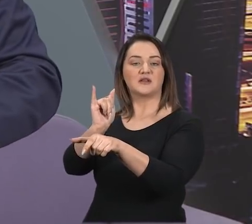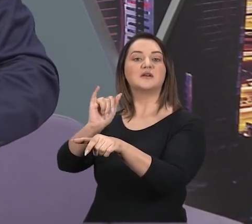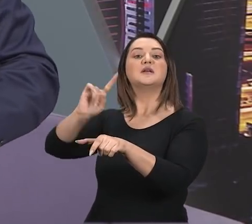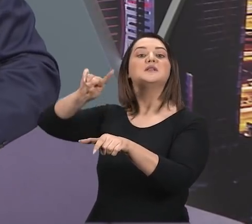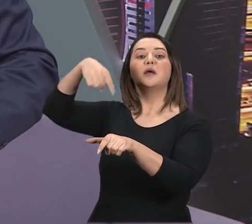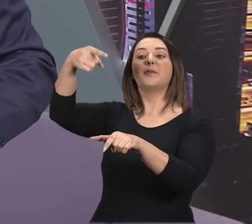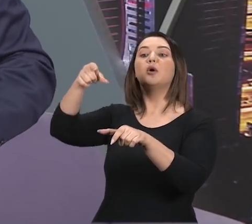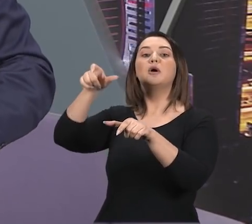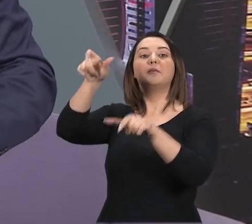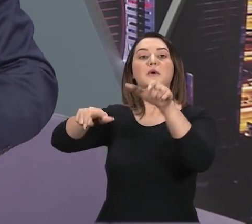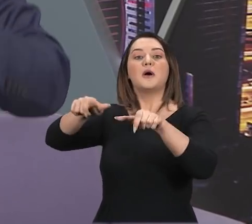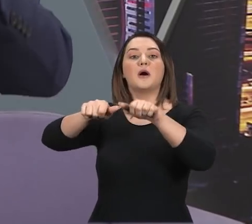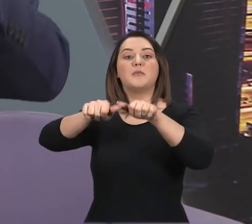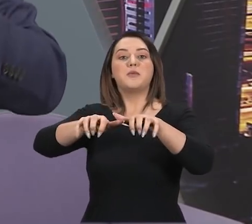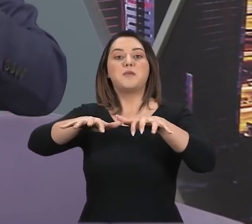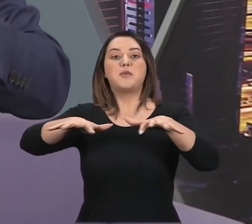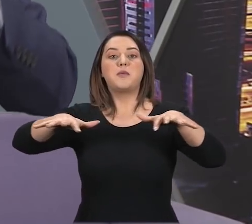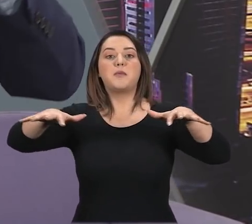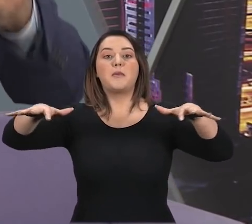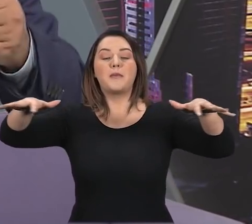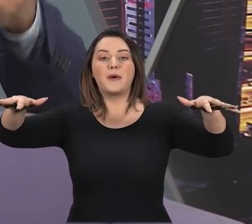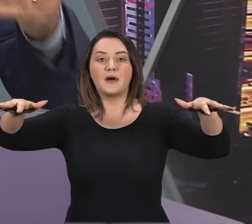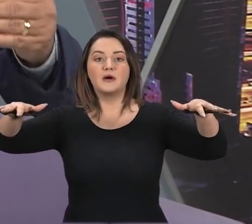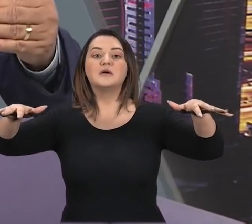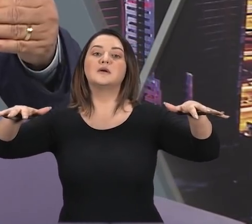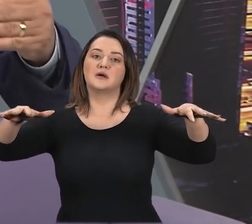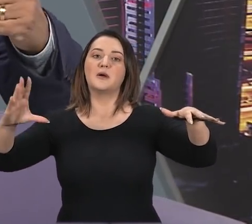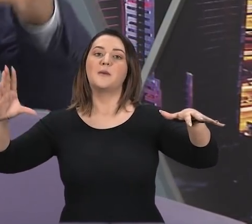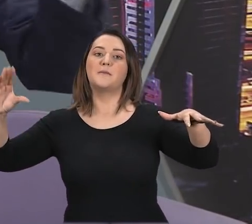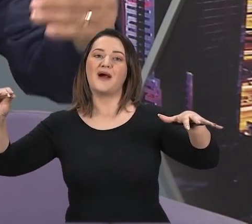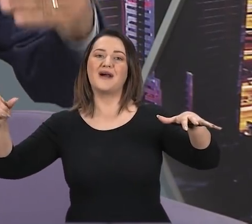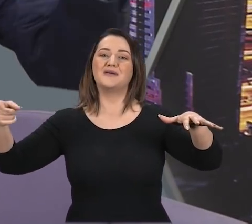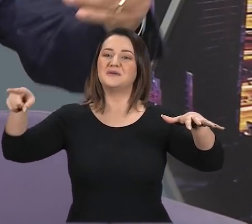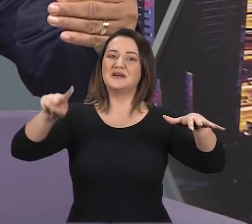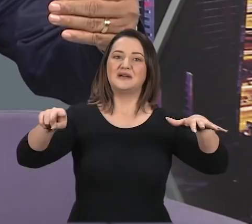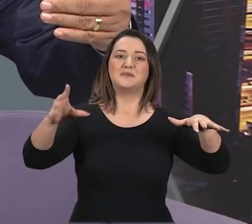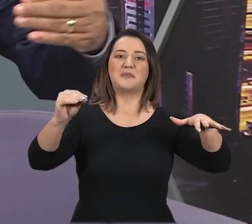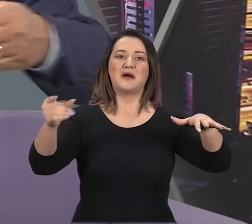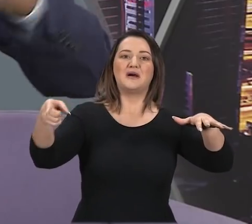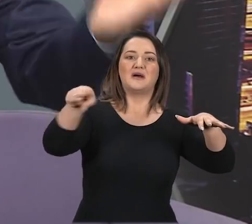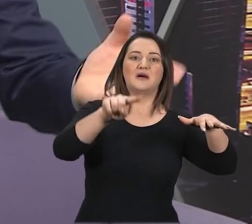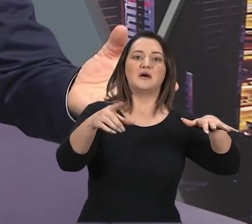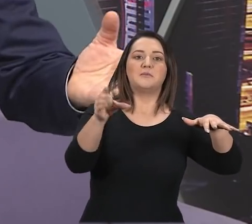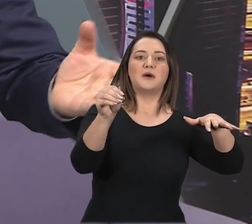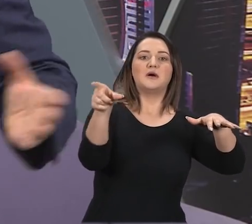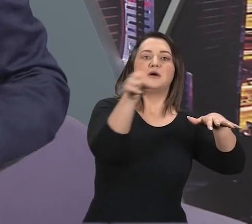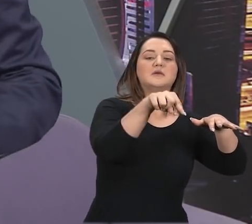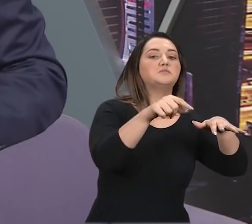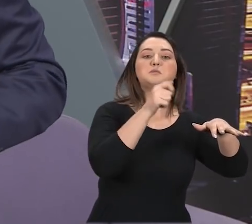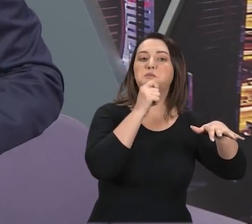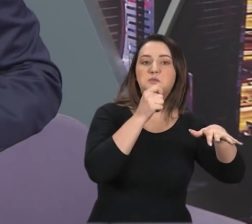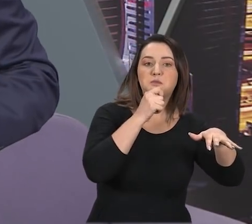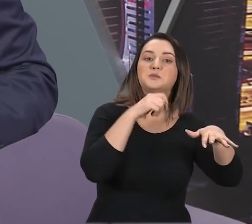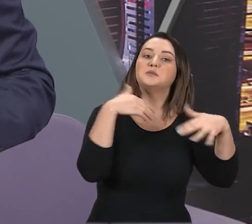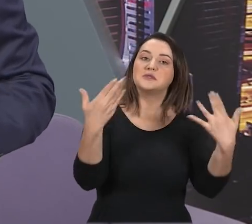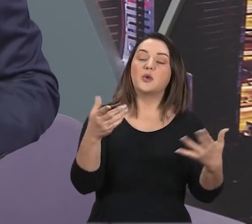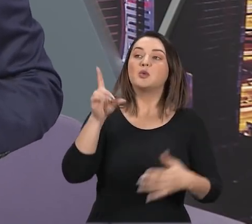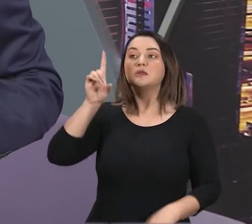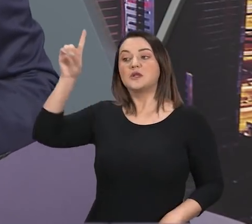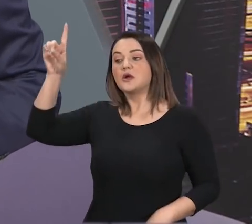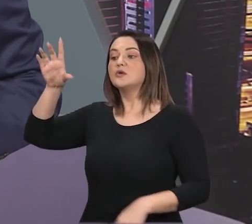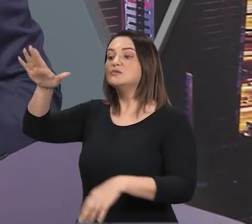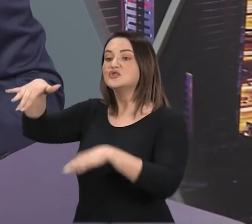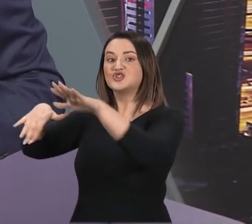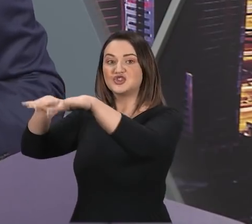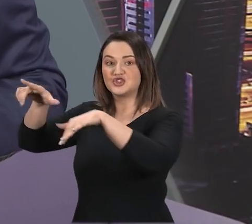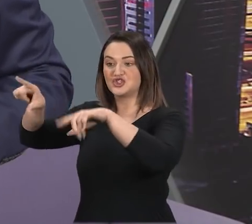a população cresceu e não dava mais para transmitir a palavra de Deus de boca em boca a todo mundo. Então Deus orienta os